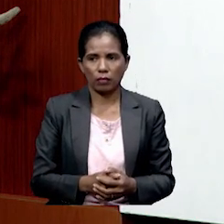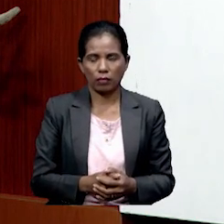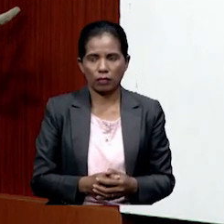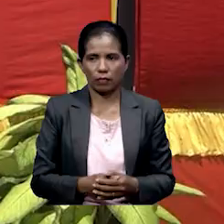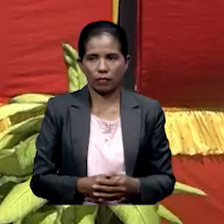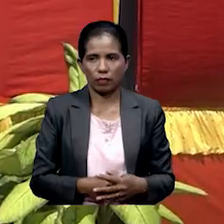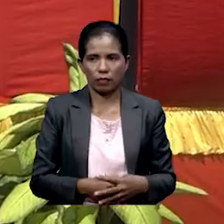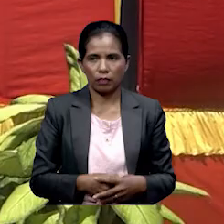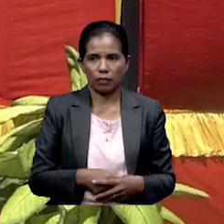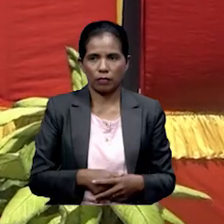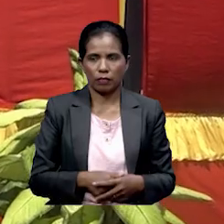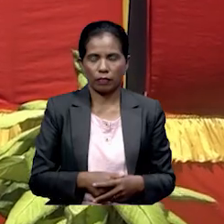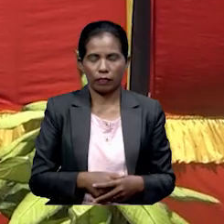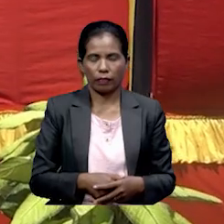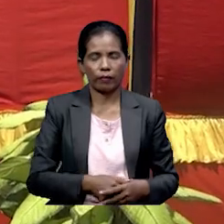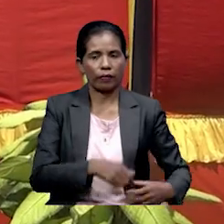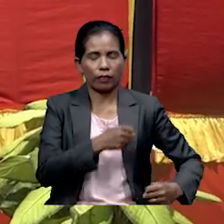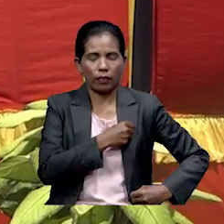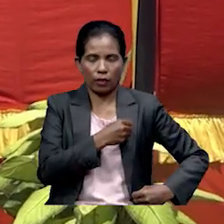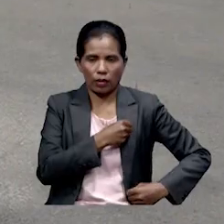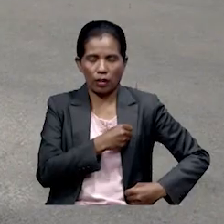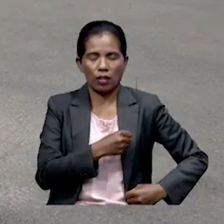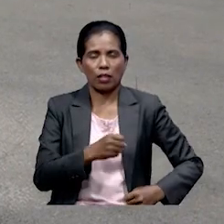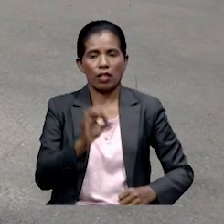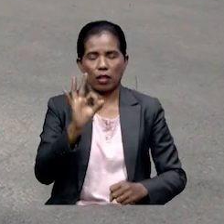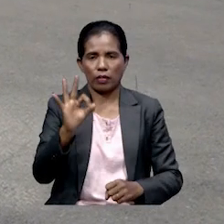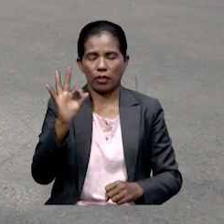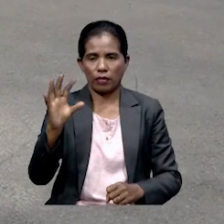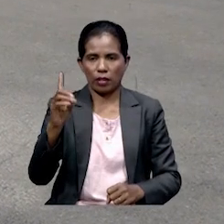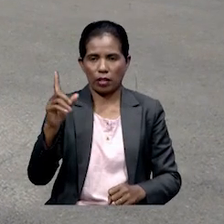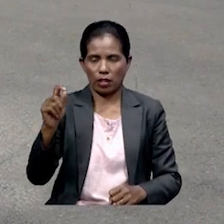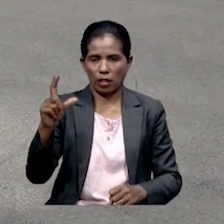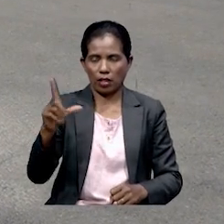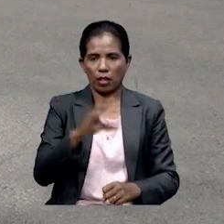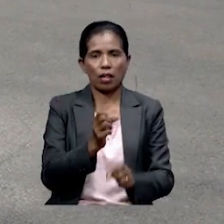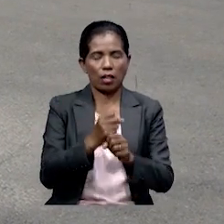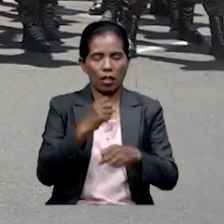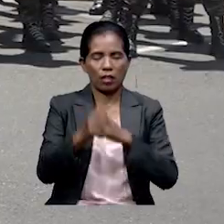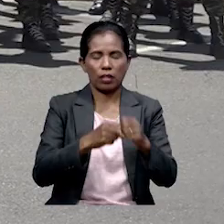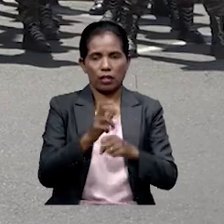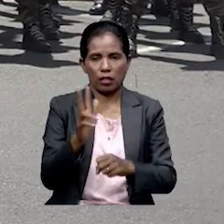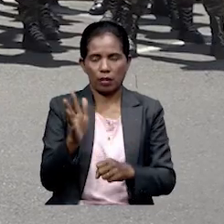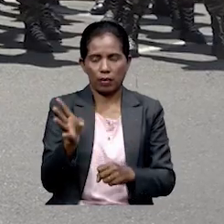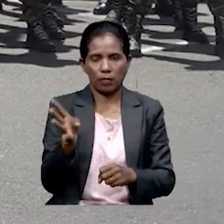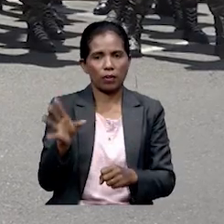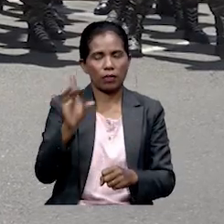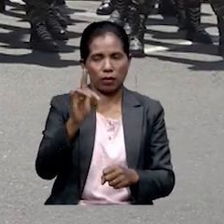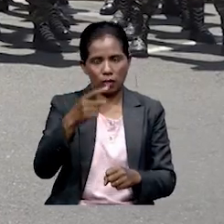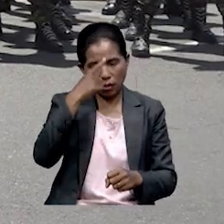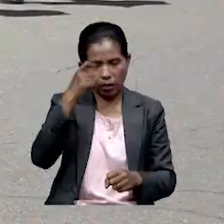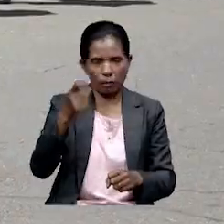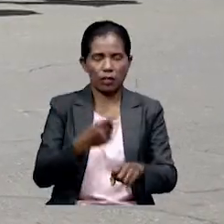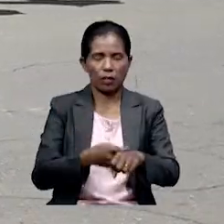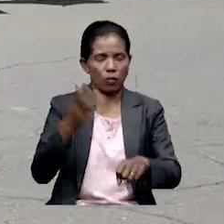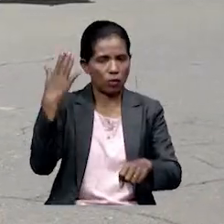história. Falintil, Força de Defesa Timor-Leste, halutinan hatun resinhitu, situação ne diferente, tamba tempo uluk